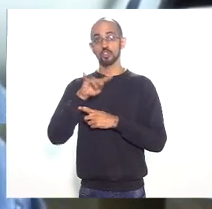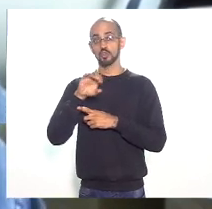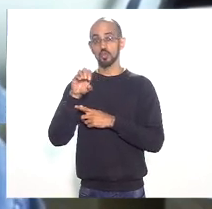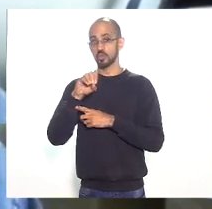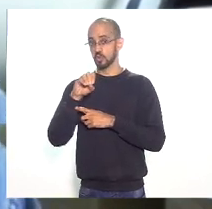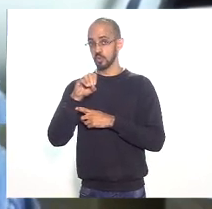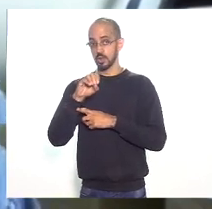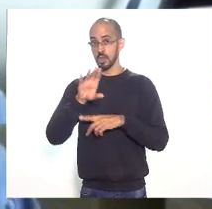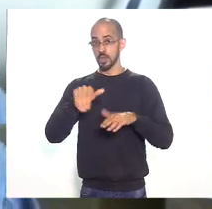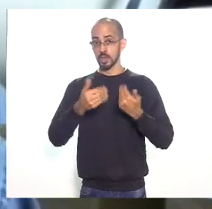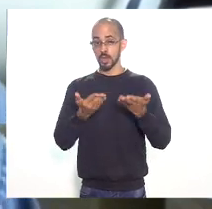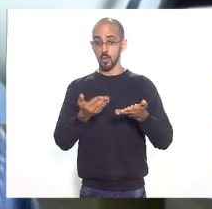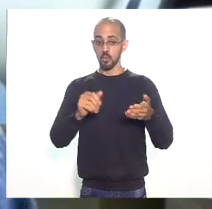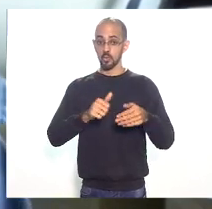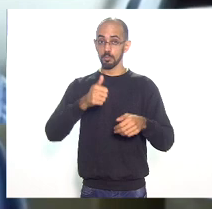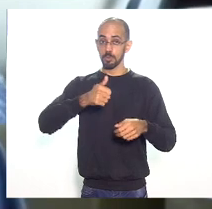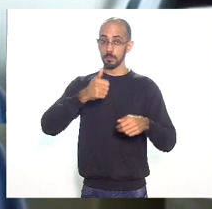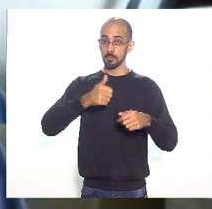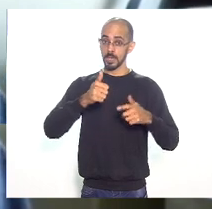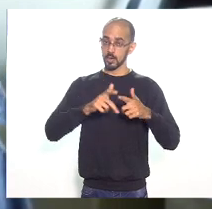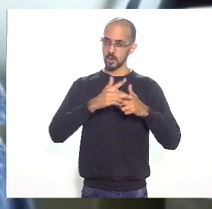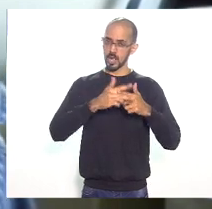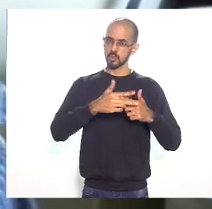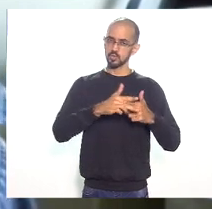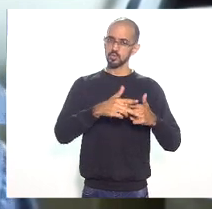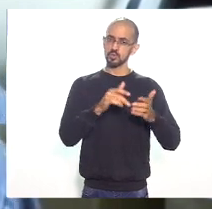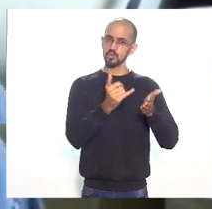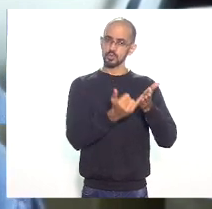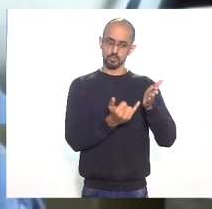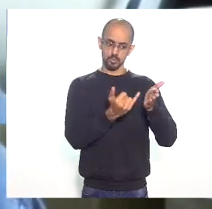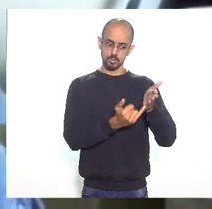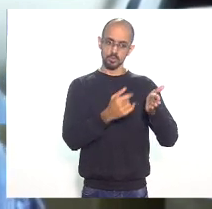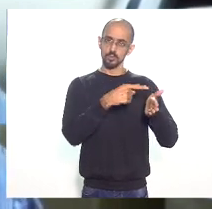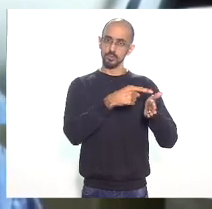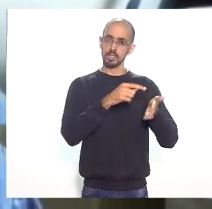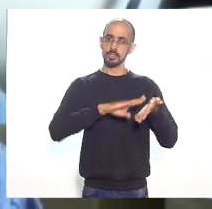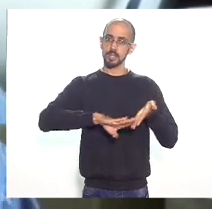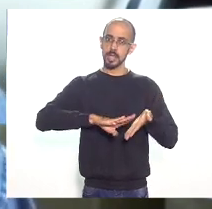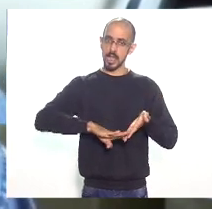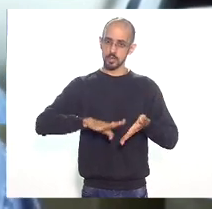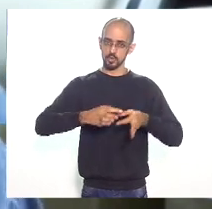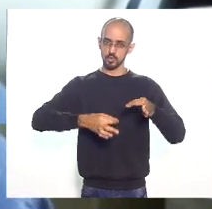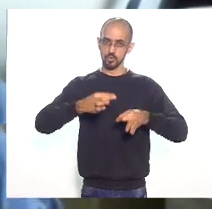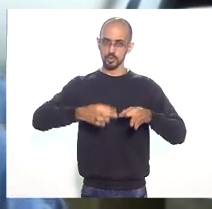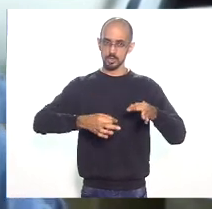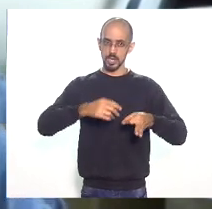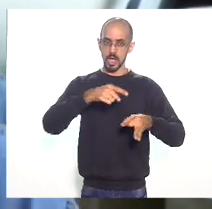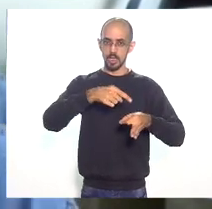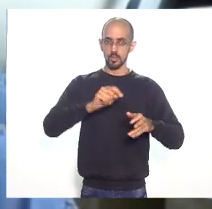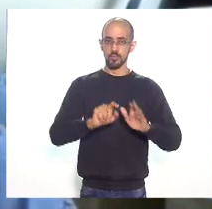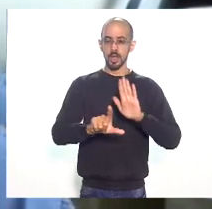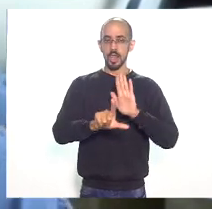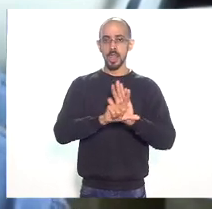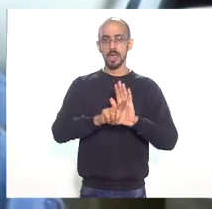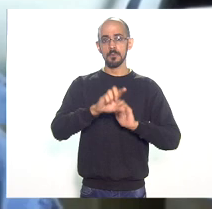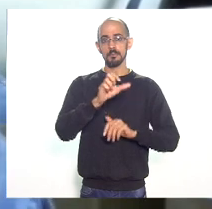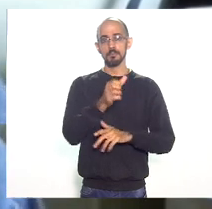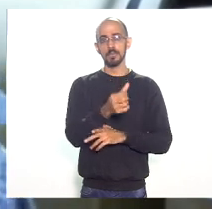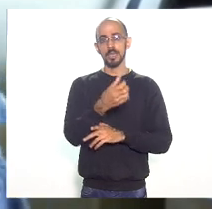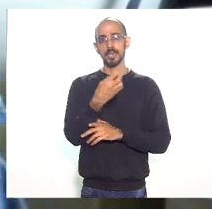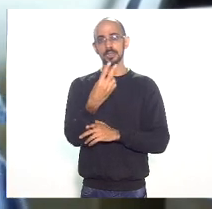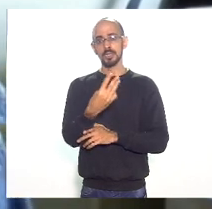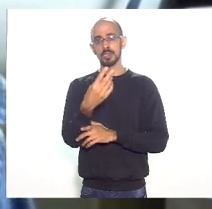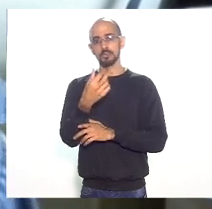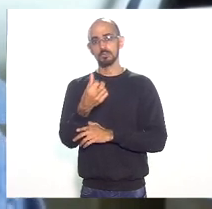ajuste dessas taxas e dessas custas, se deu pelas leis 6369 de